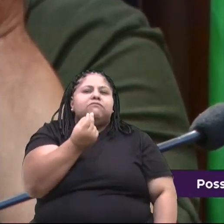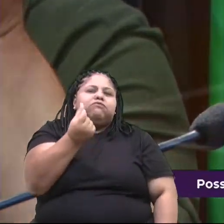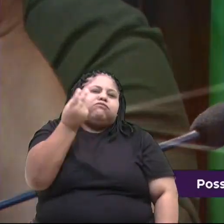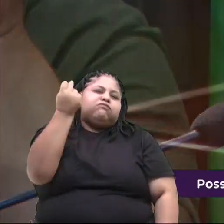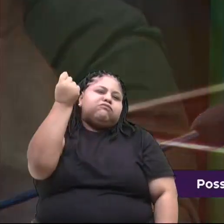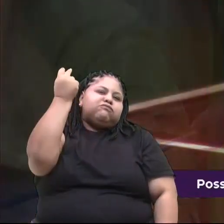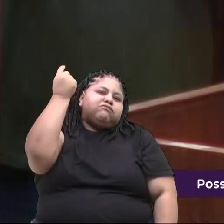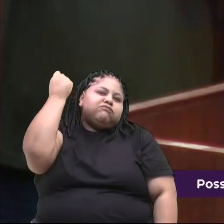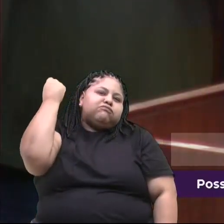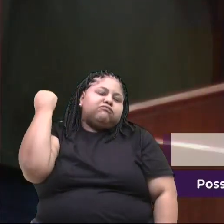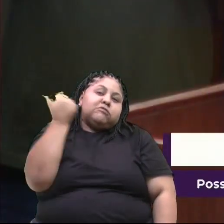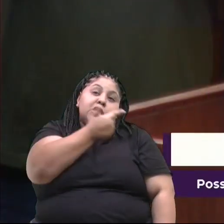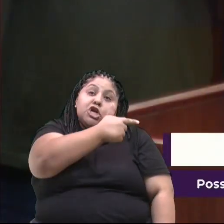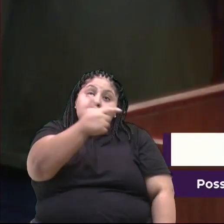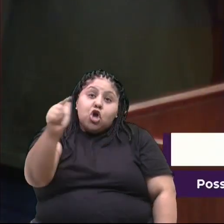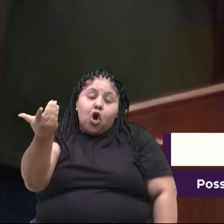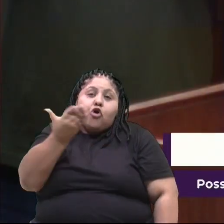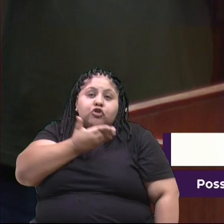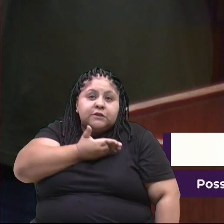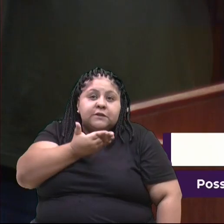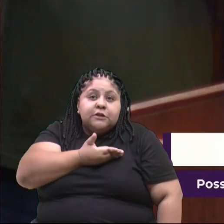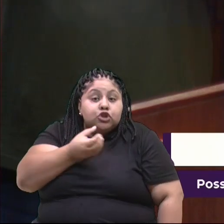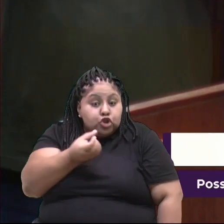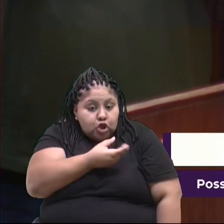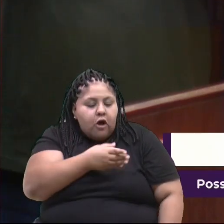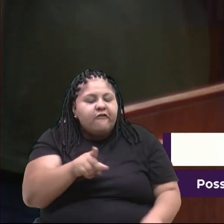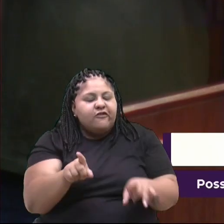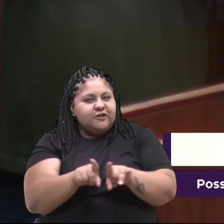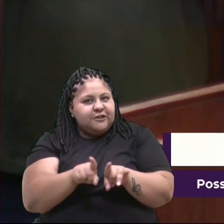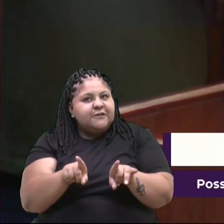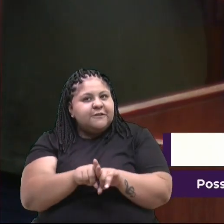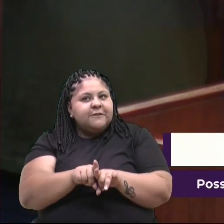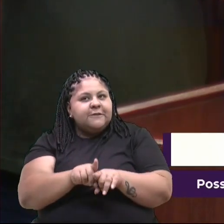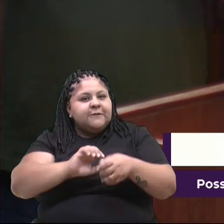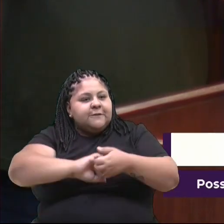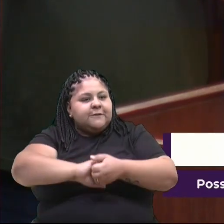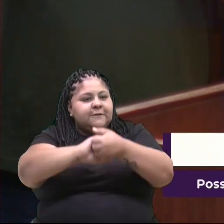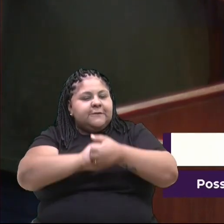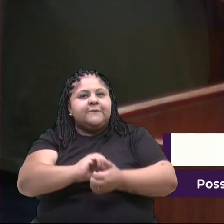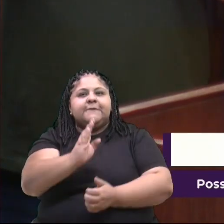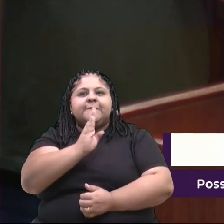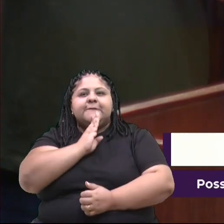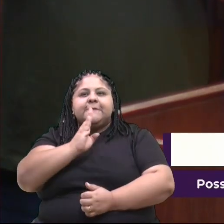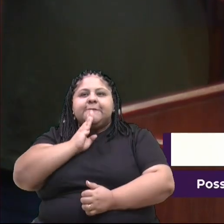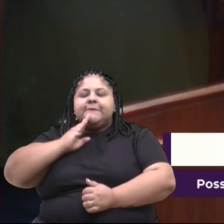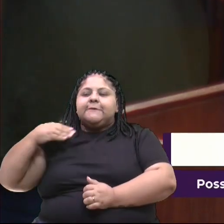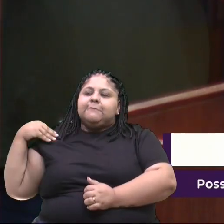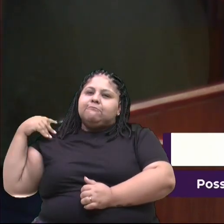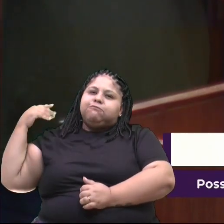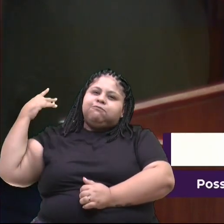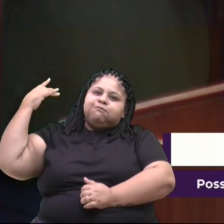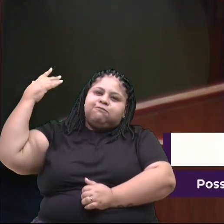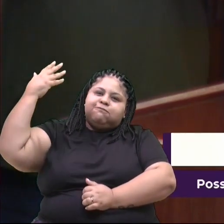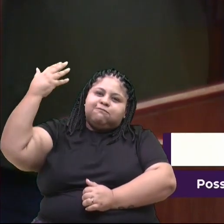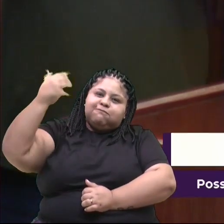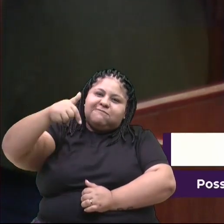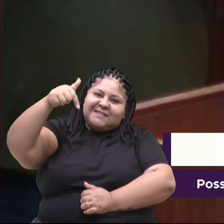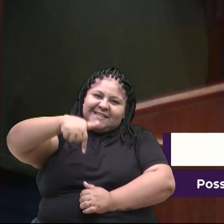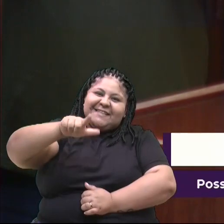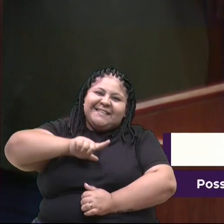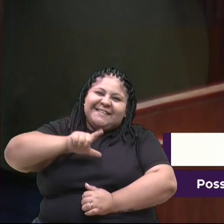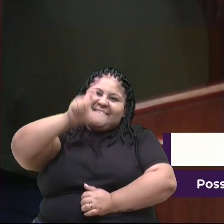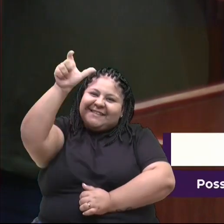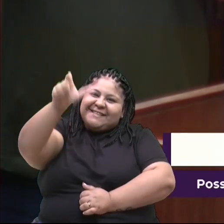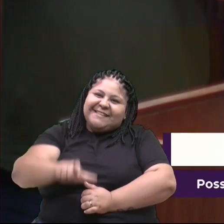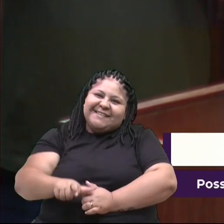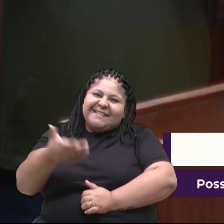data e outros amigos recentes, parceiros que eu conheci na caminhada. E aí aqui tem gente que é lá do